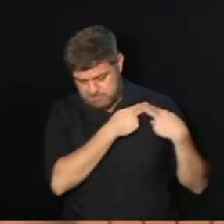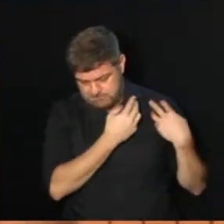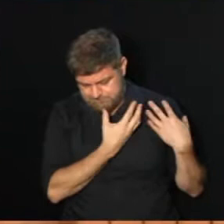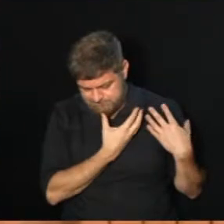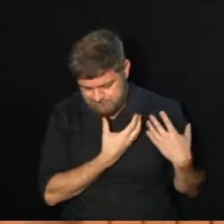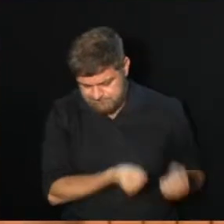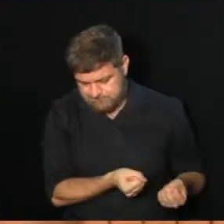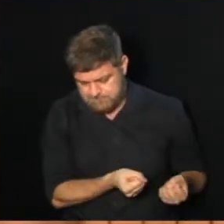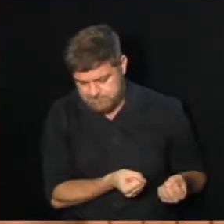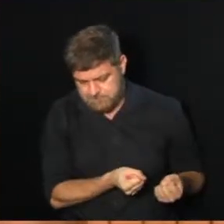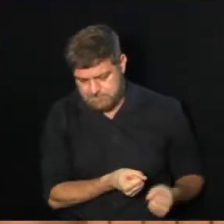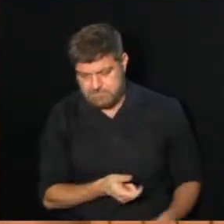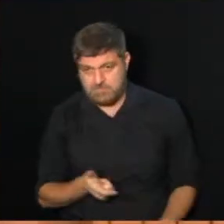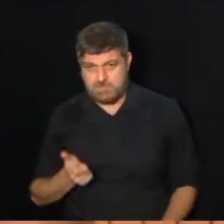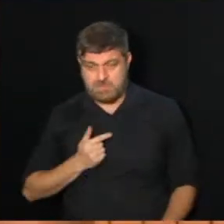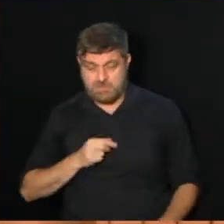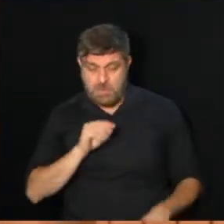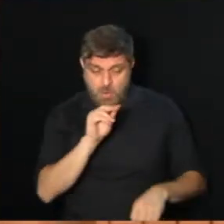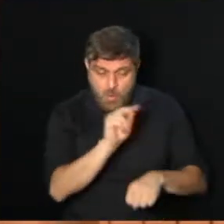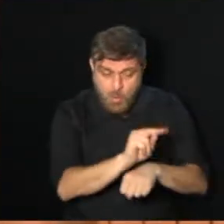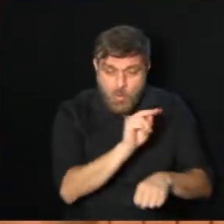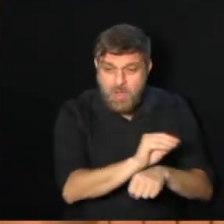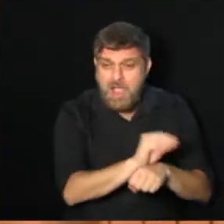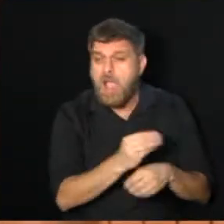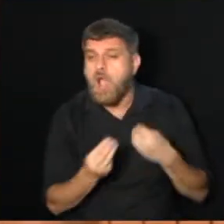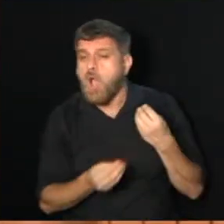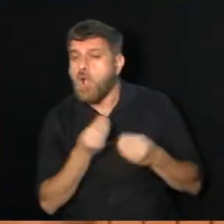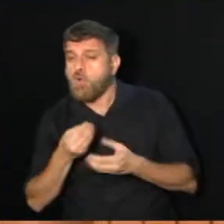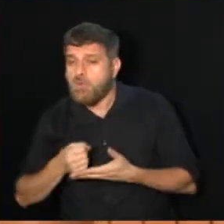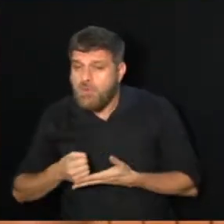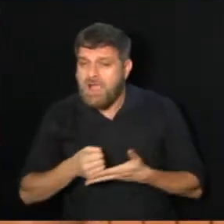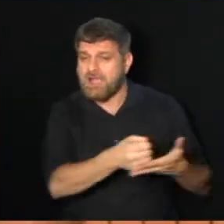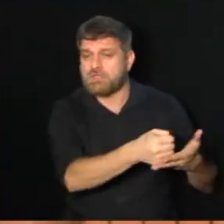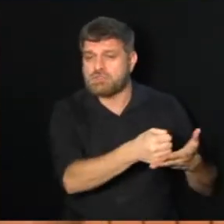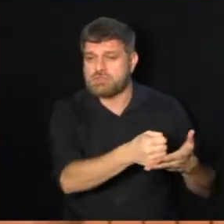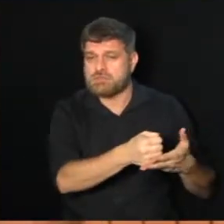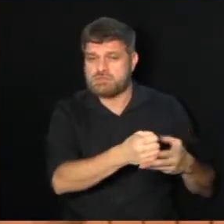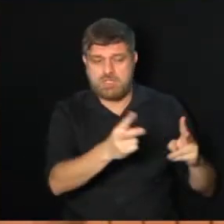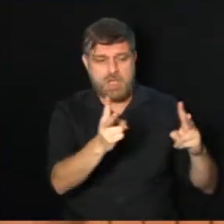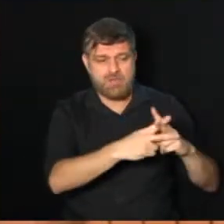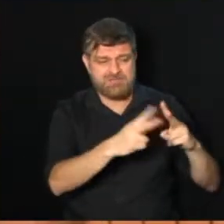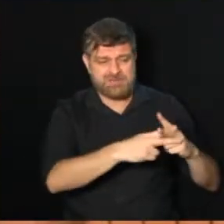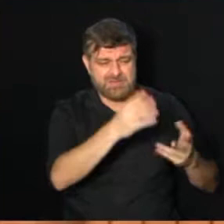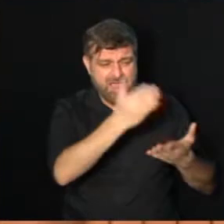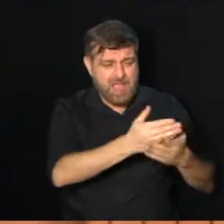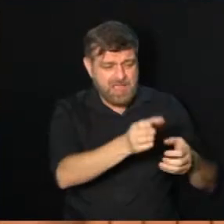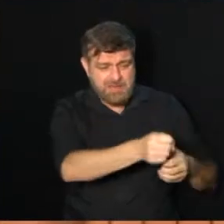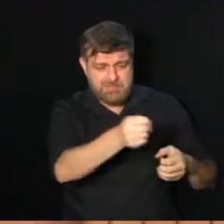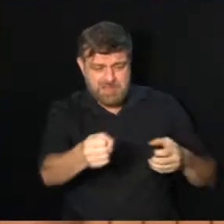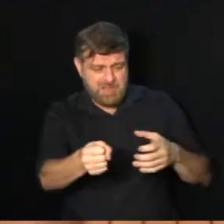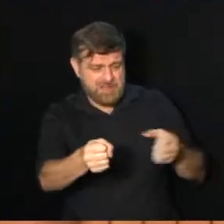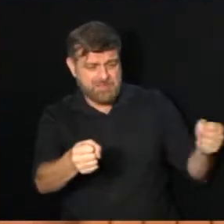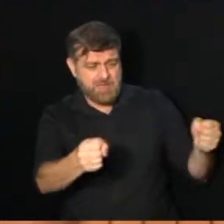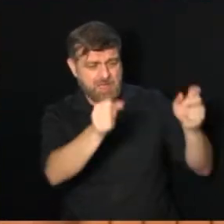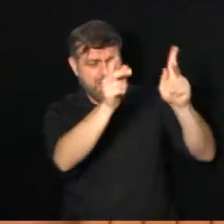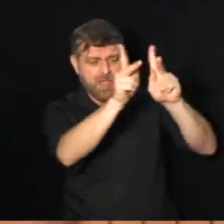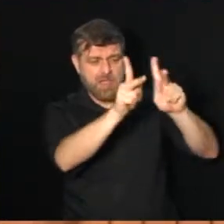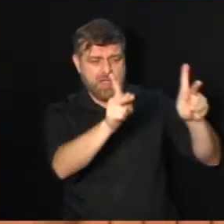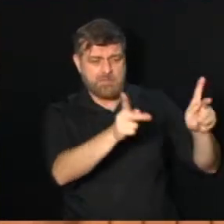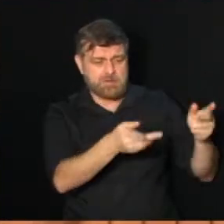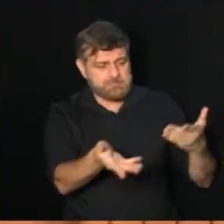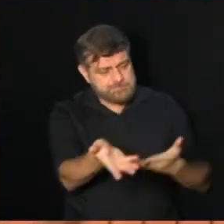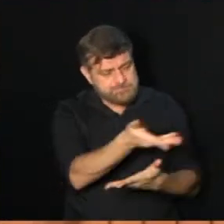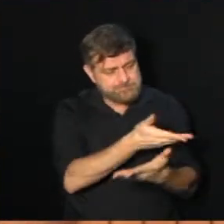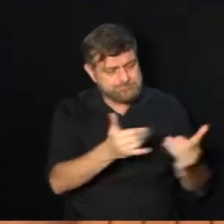ele, pelo conflito e por buscar contribuir para a pacificação e a transformação desse